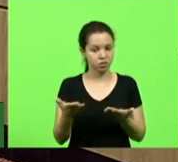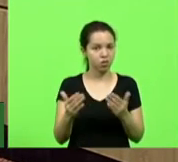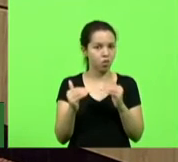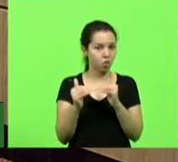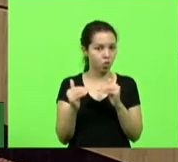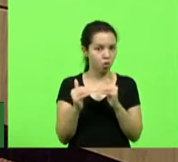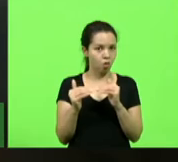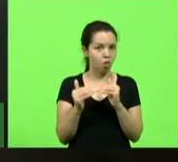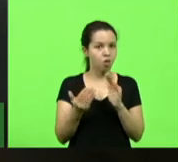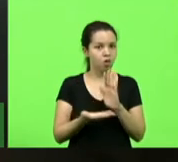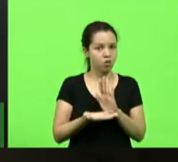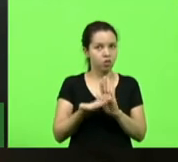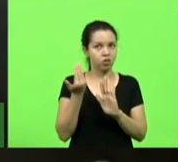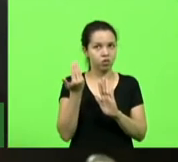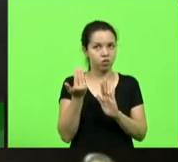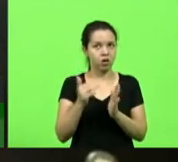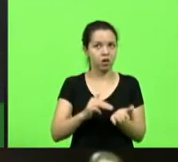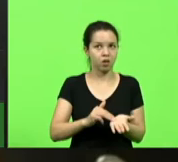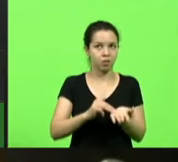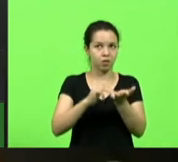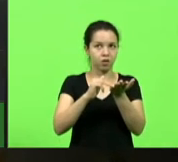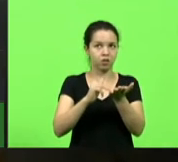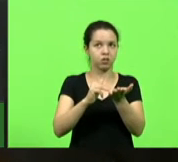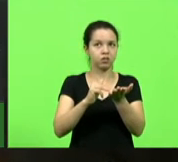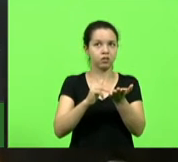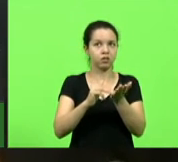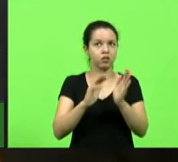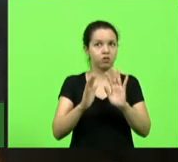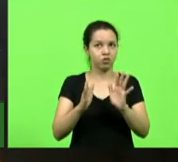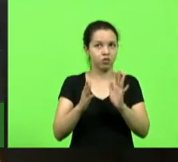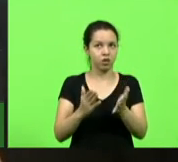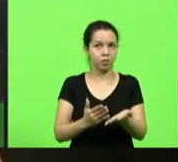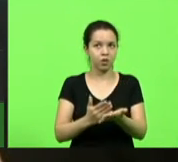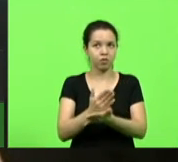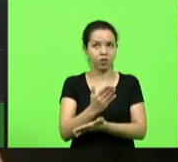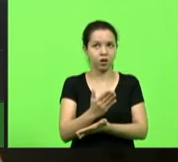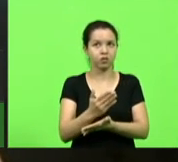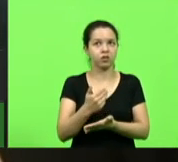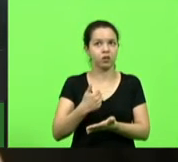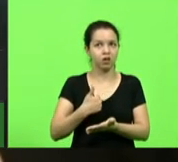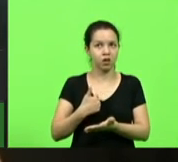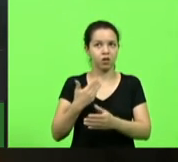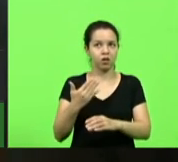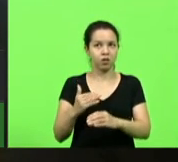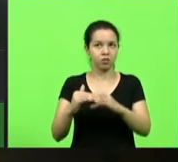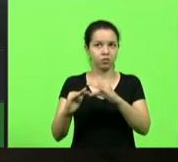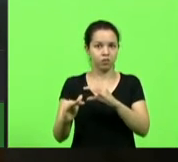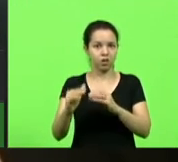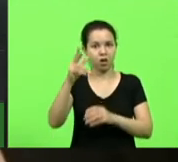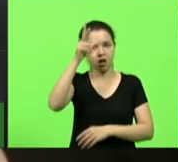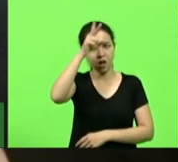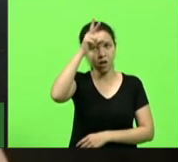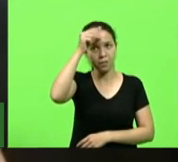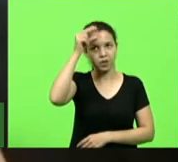eu retirar essa moção, ora foi aprovada já, para que eu possa fazer um encaminhamento à prefeitura.